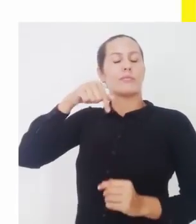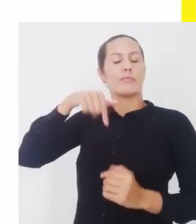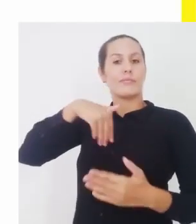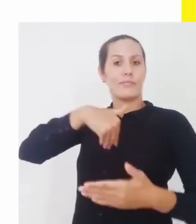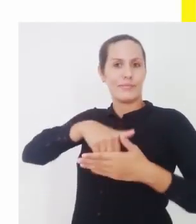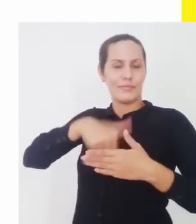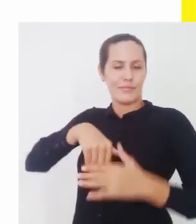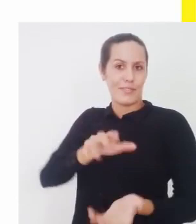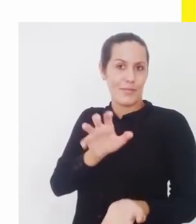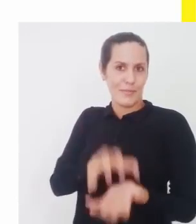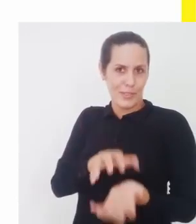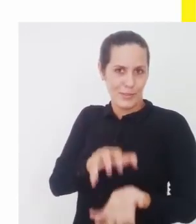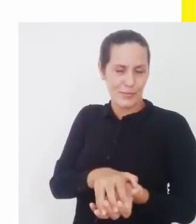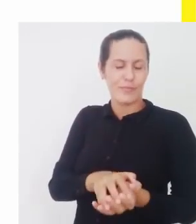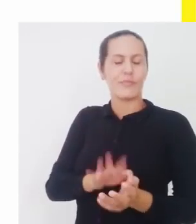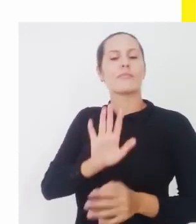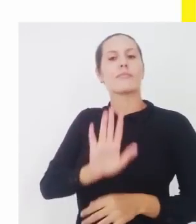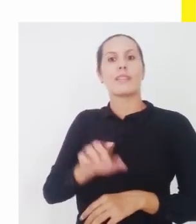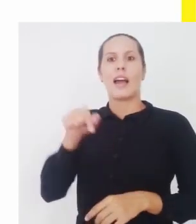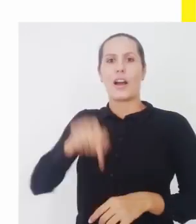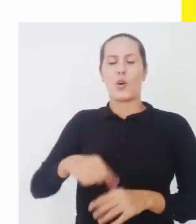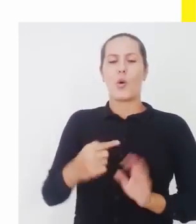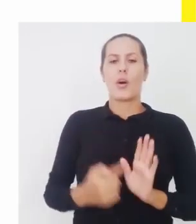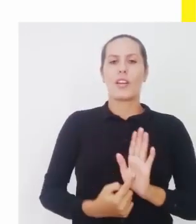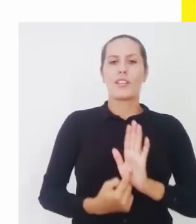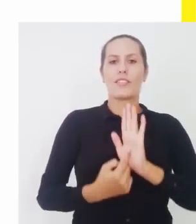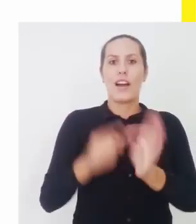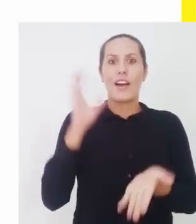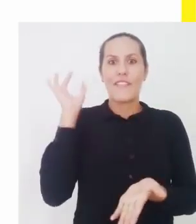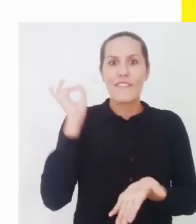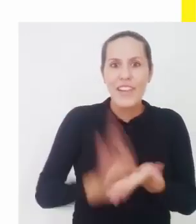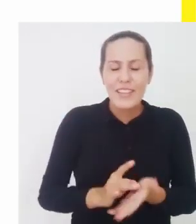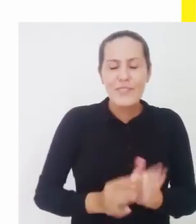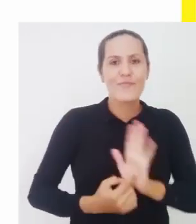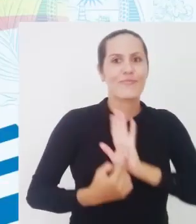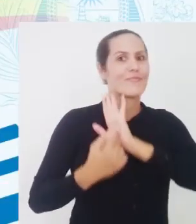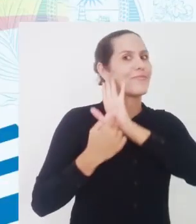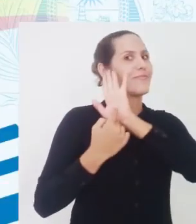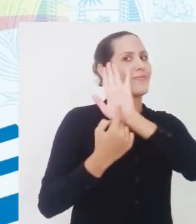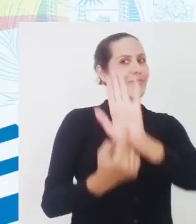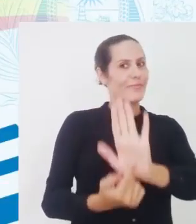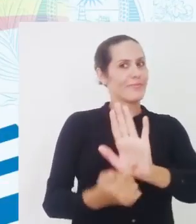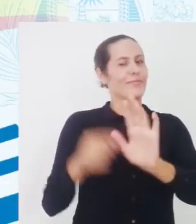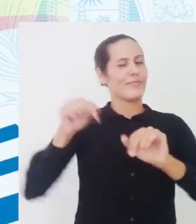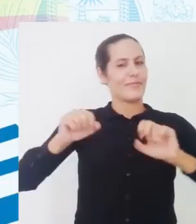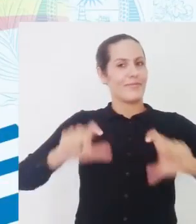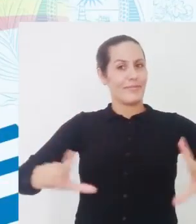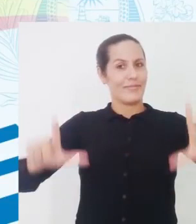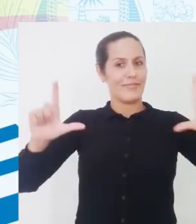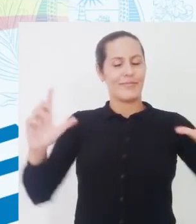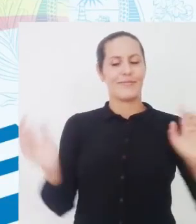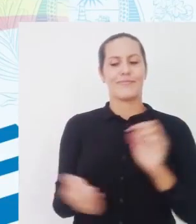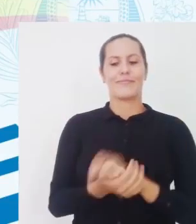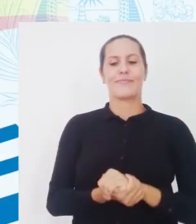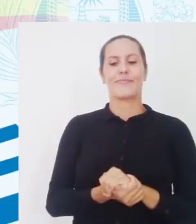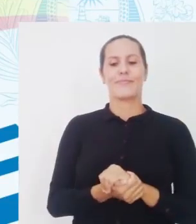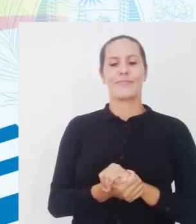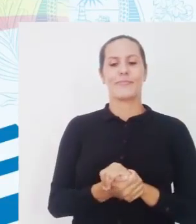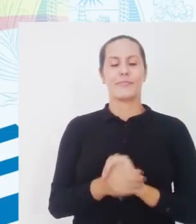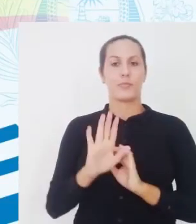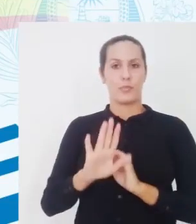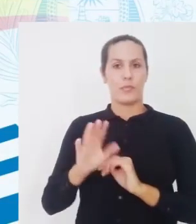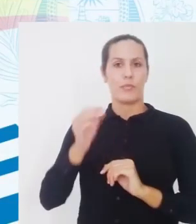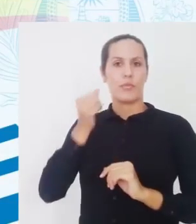em todos os memes, quase todos os memes pernambucanos sobre futebol. Agora a gente vai fazer o seguinte. Eu